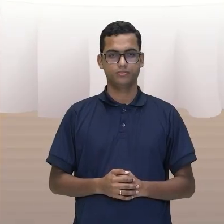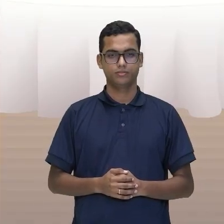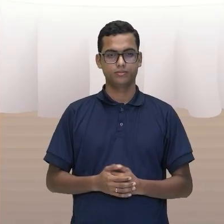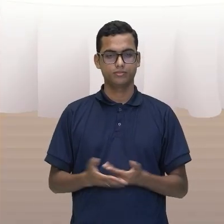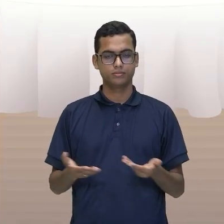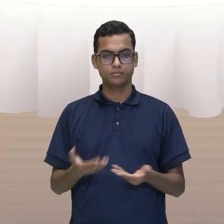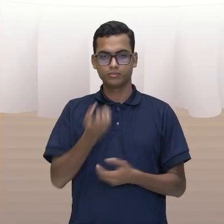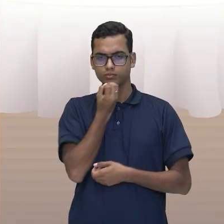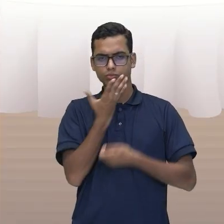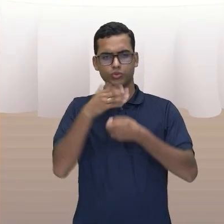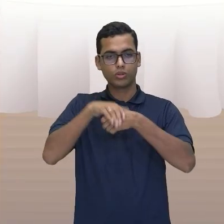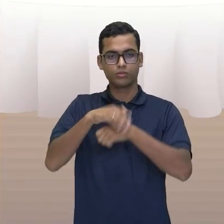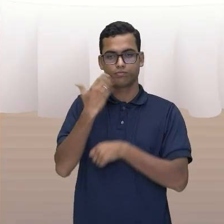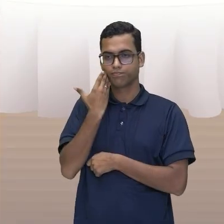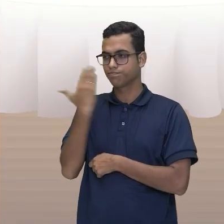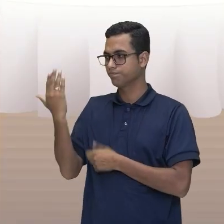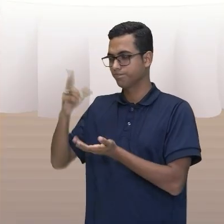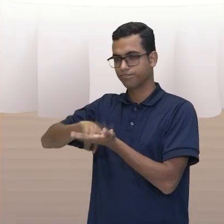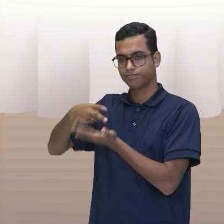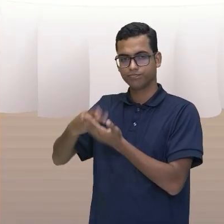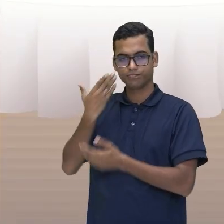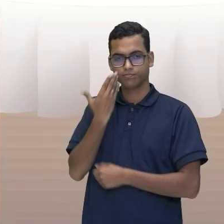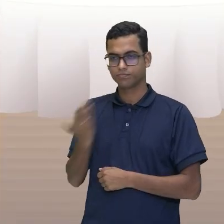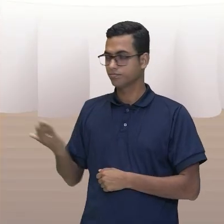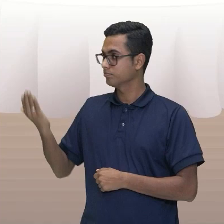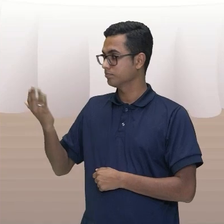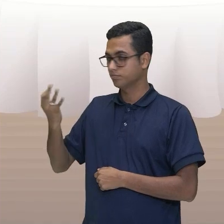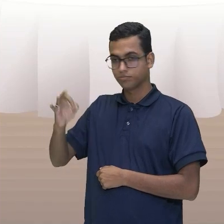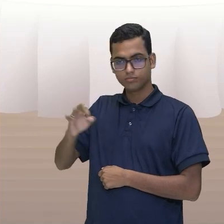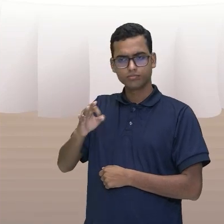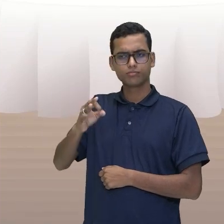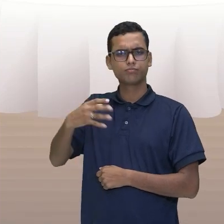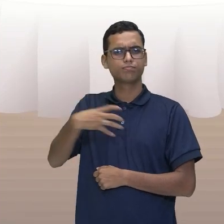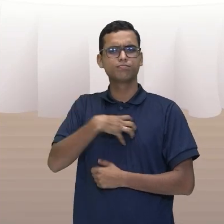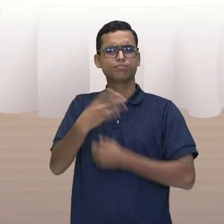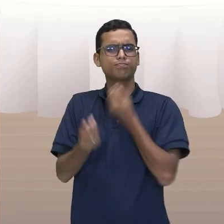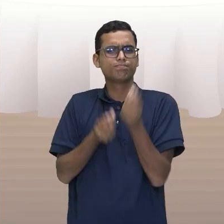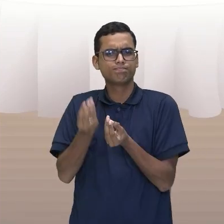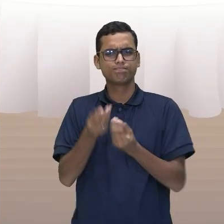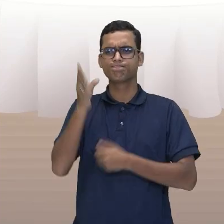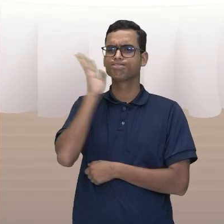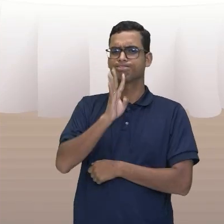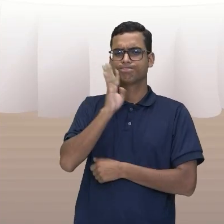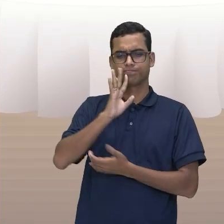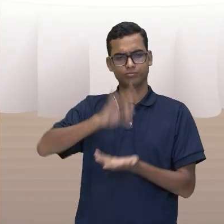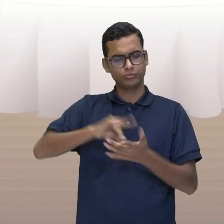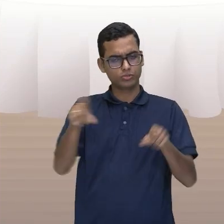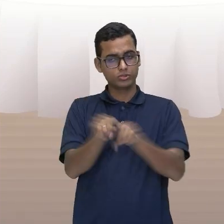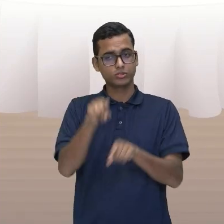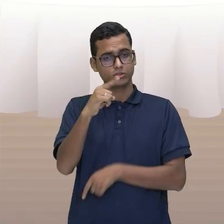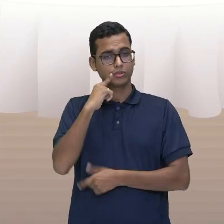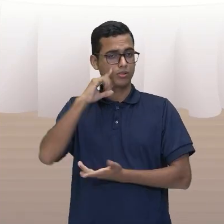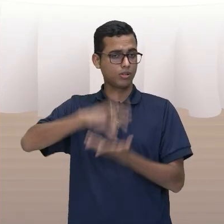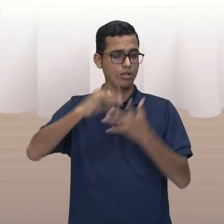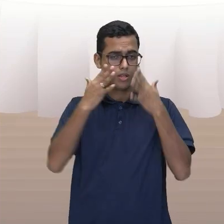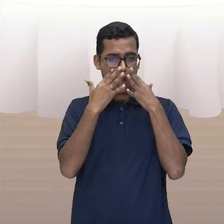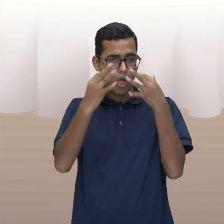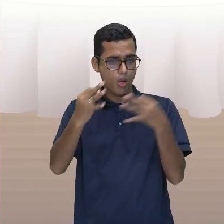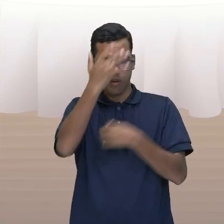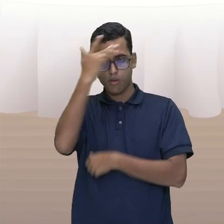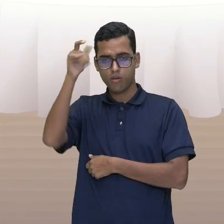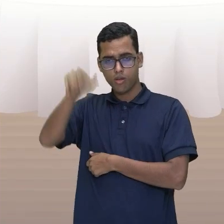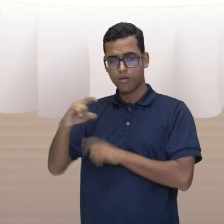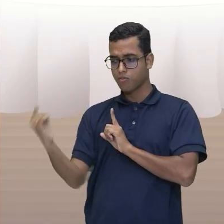boa noite. Já começamos bem, né? Boa noite é um jeito bacana de você chamar a atenção de alguém. É diferente de,